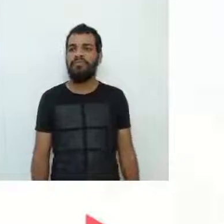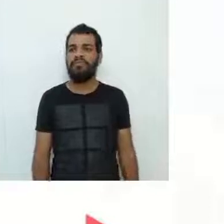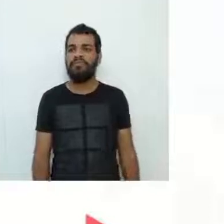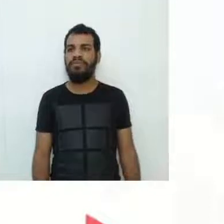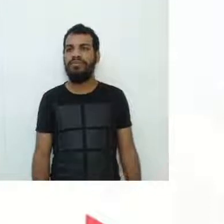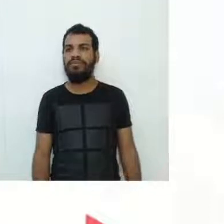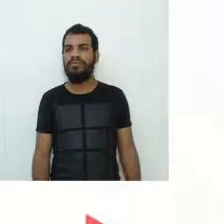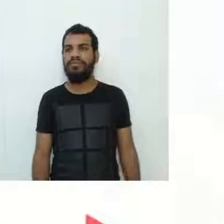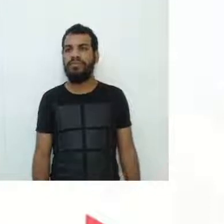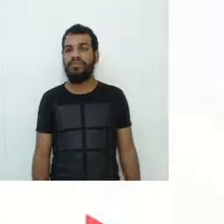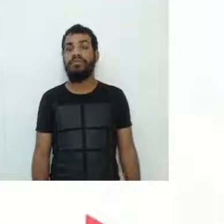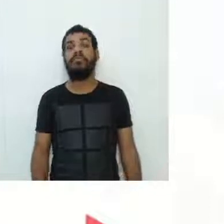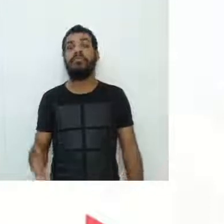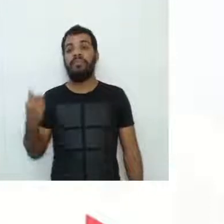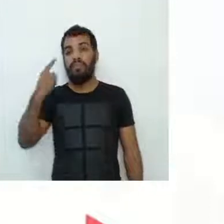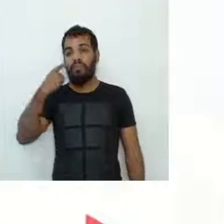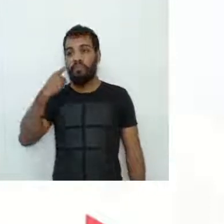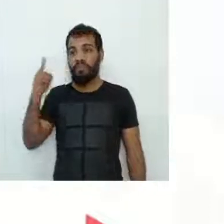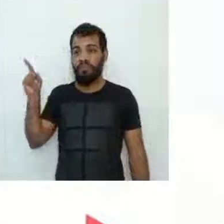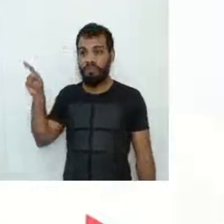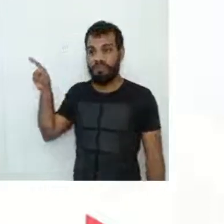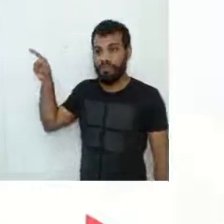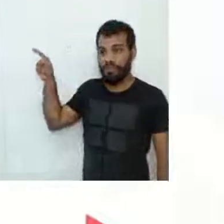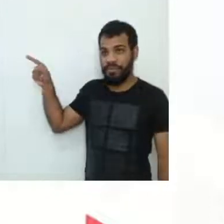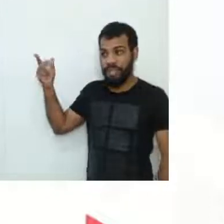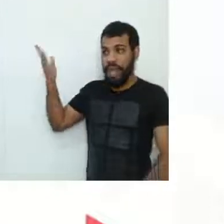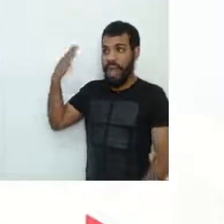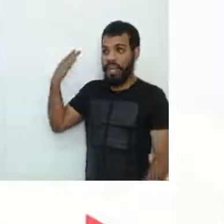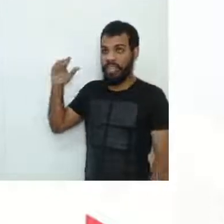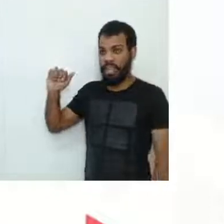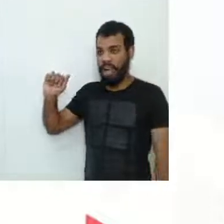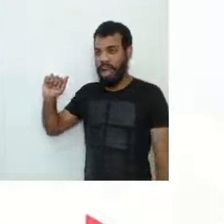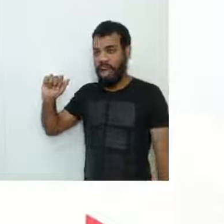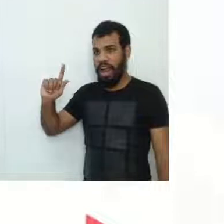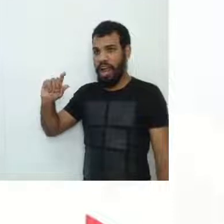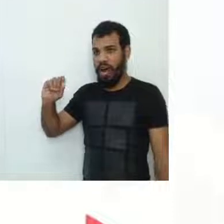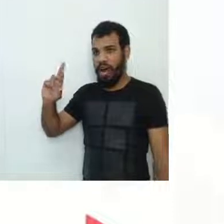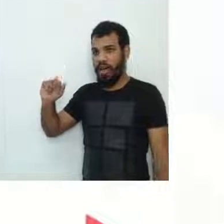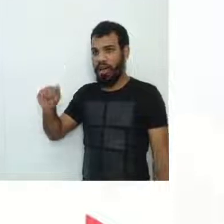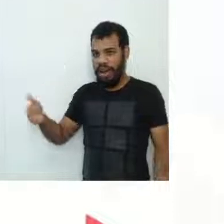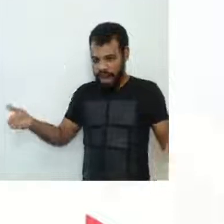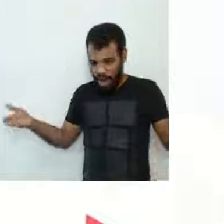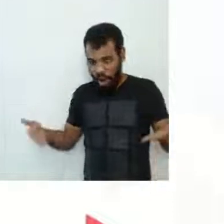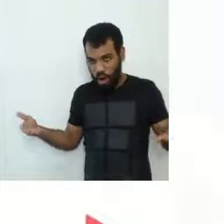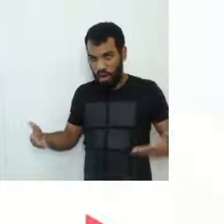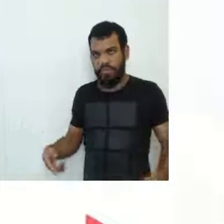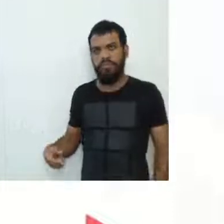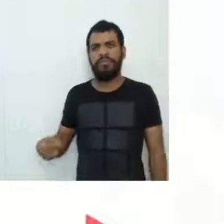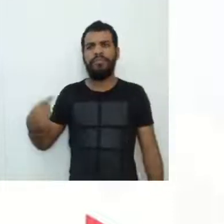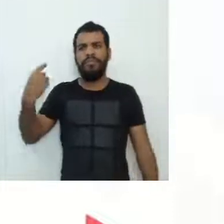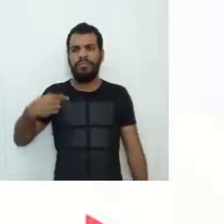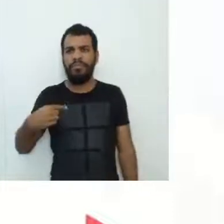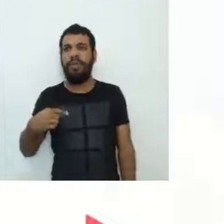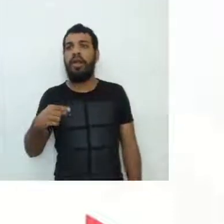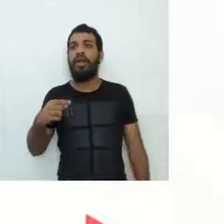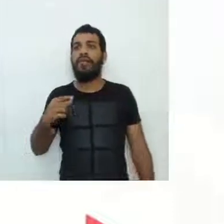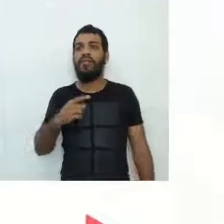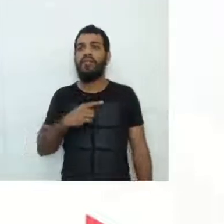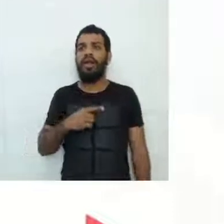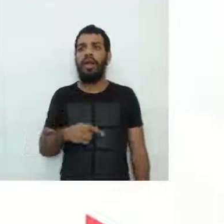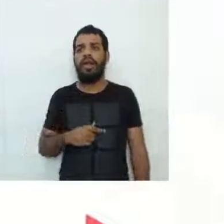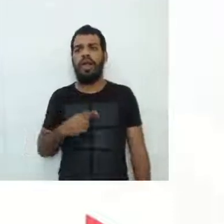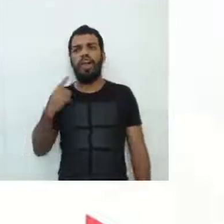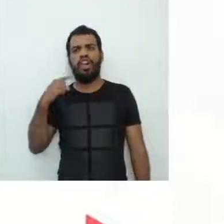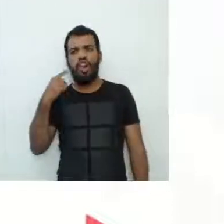plateia. O mesmo ocorre com heróico, paranoico, jiboia e boia. A gente vai perder esse